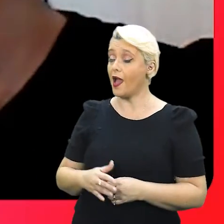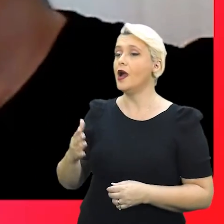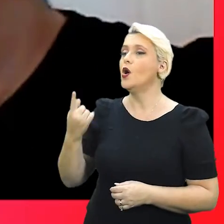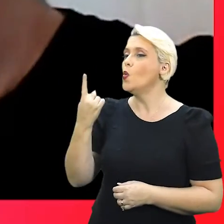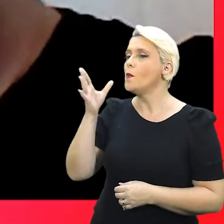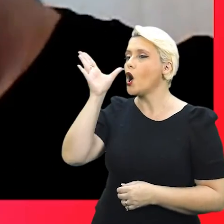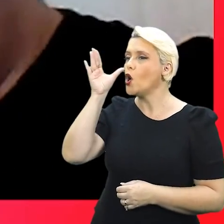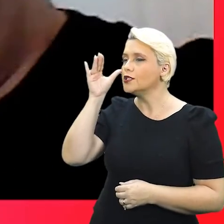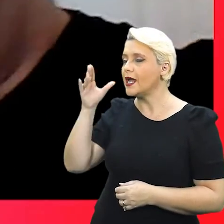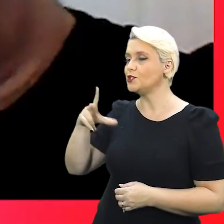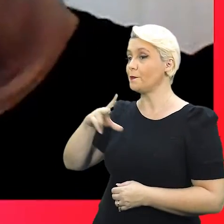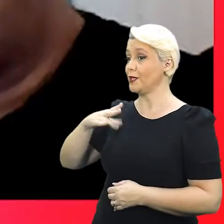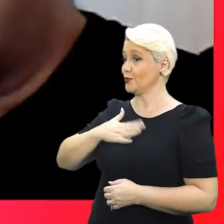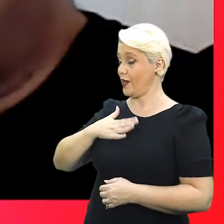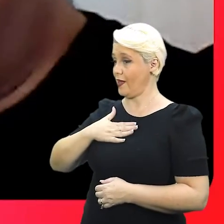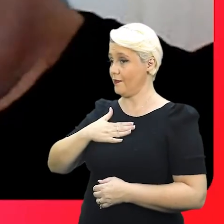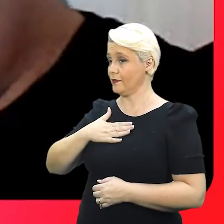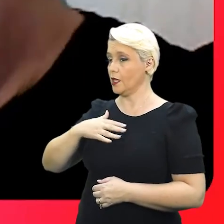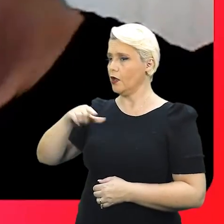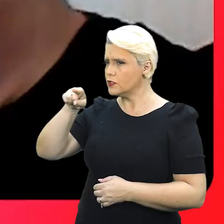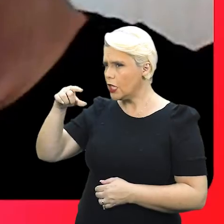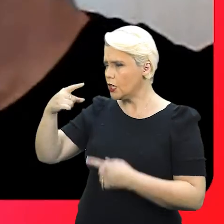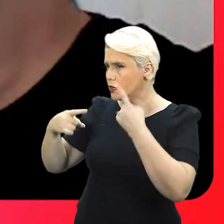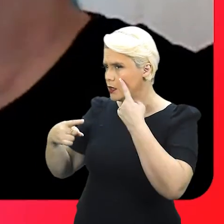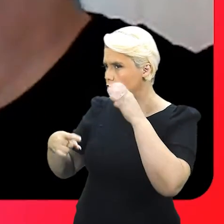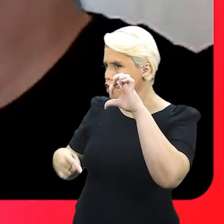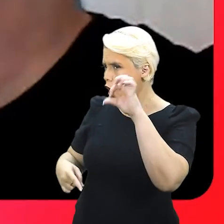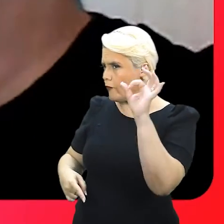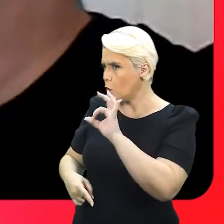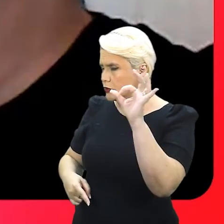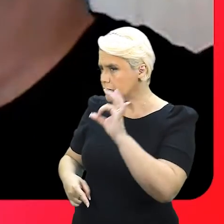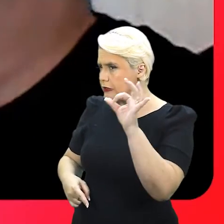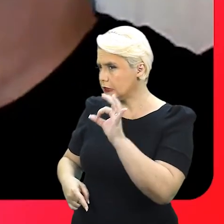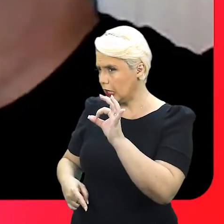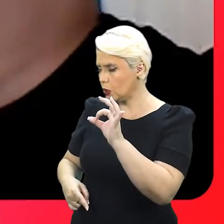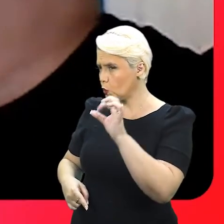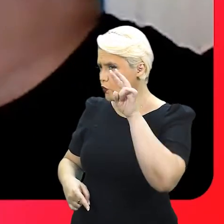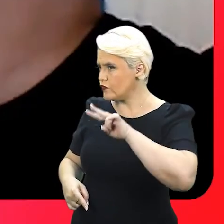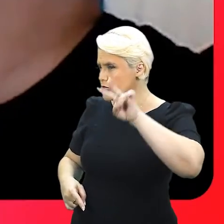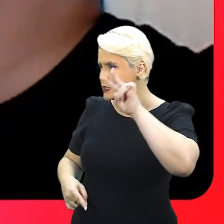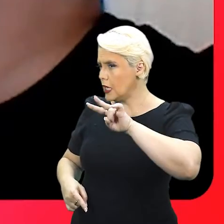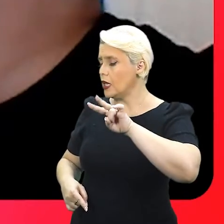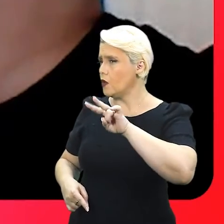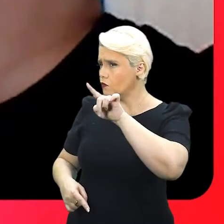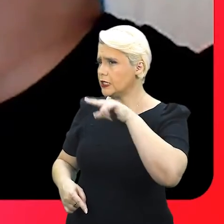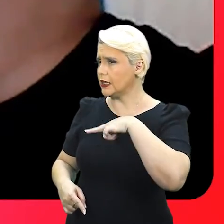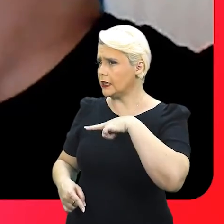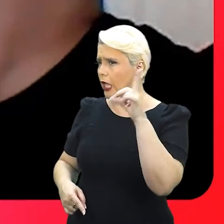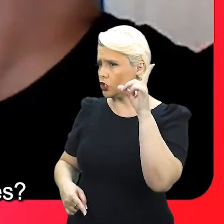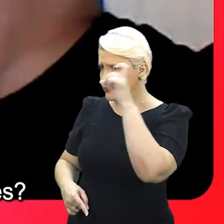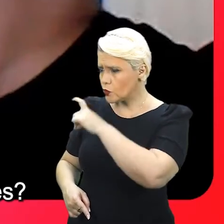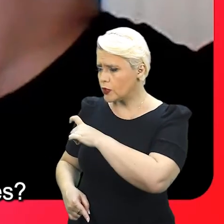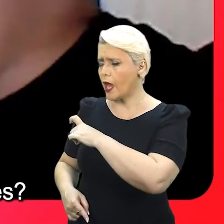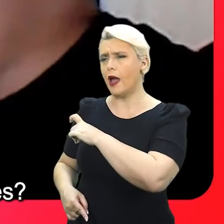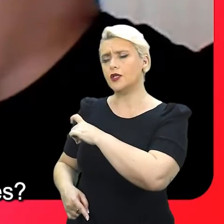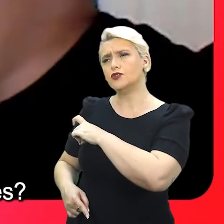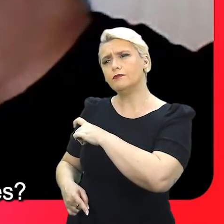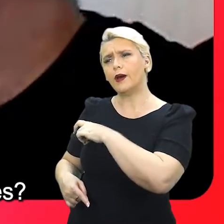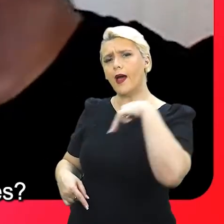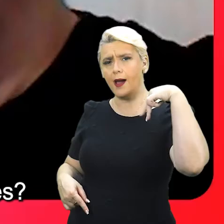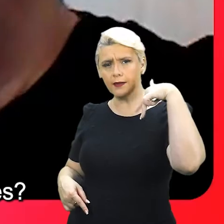curiosidade pessoal, com 9% de visão em apenas um olho, o senhor tem alguma dificuldade